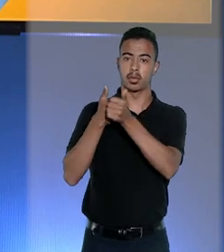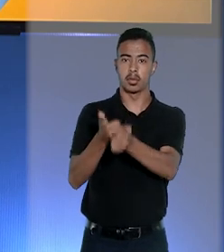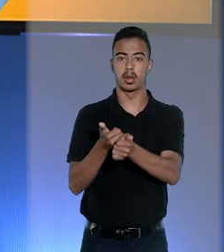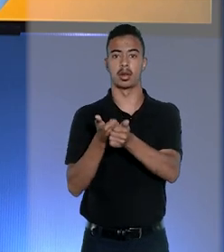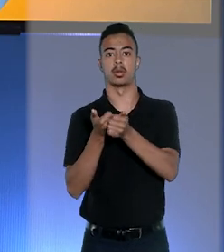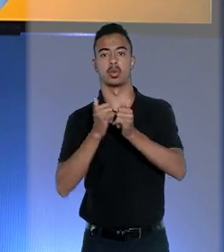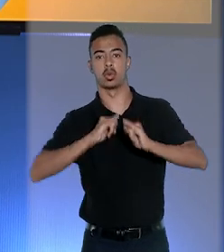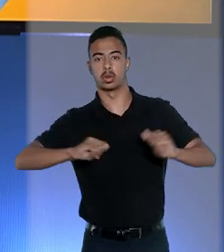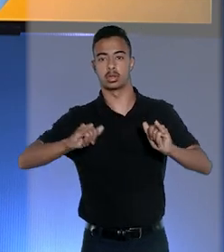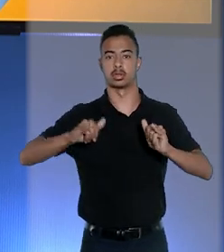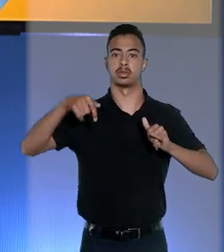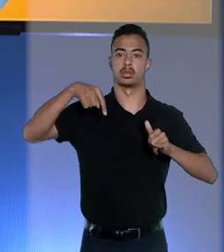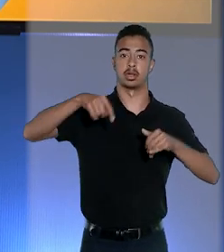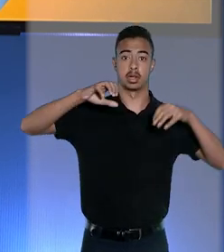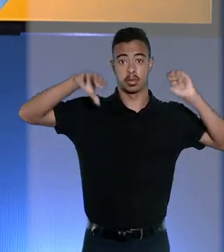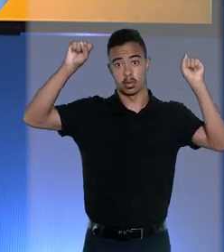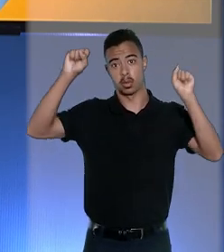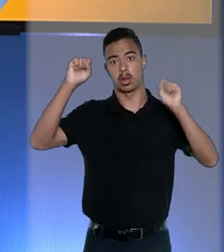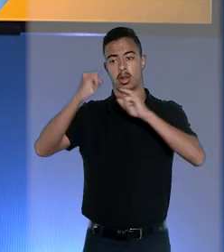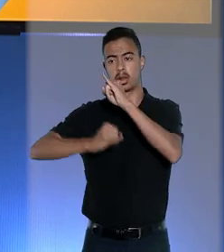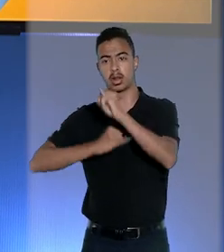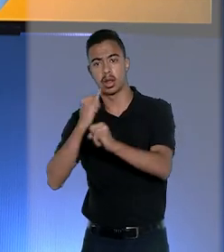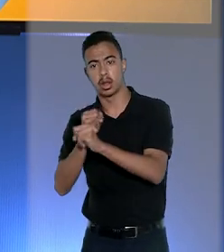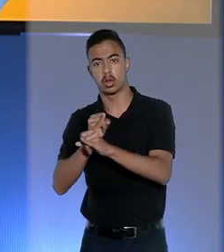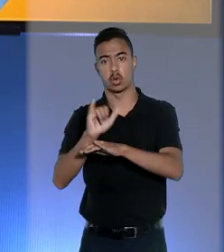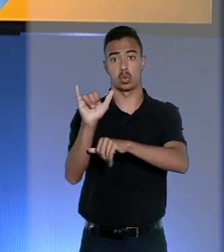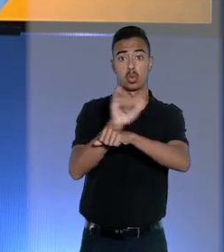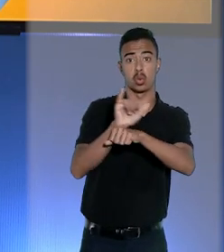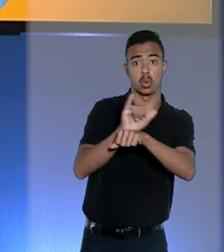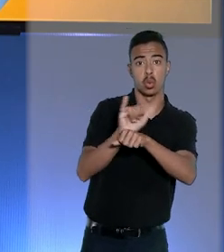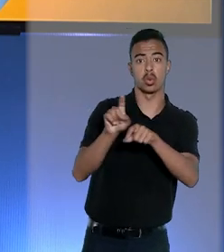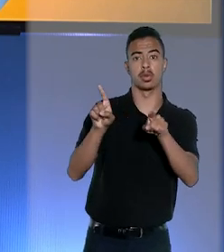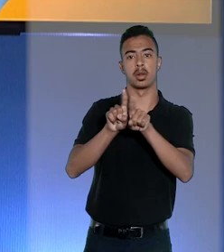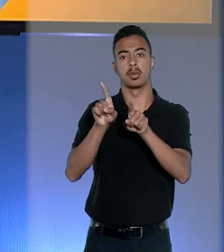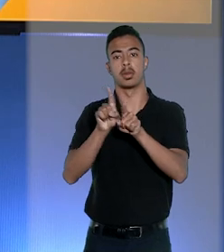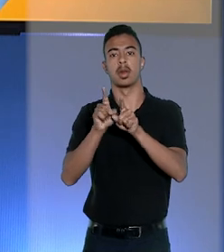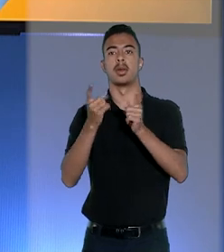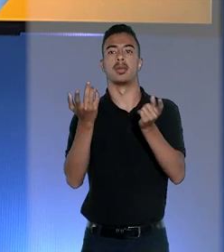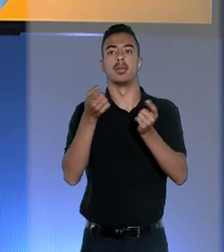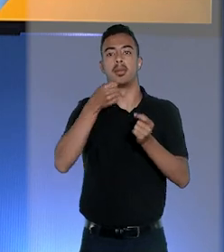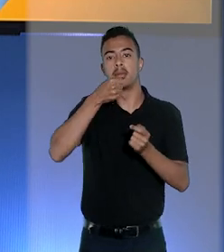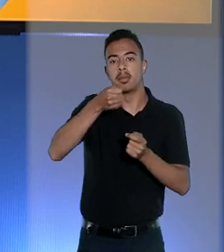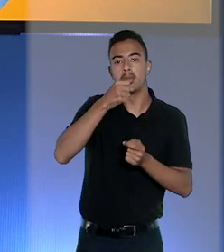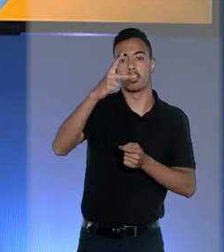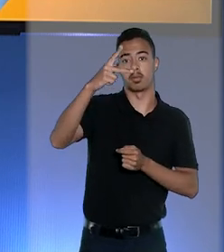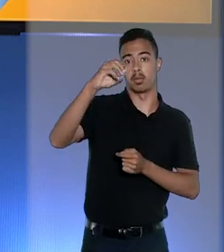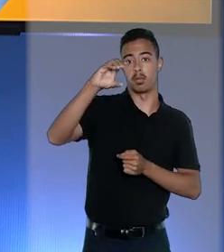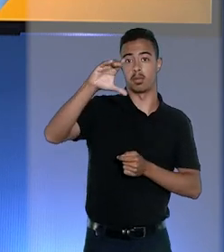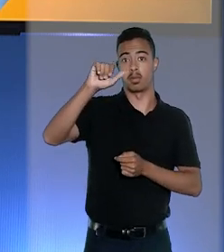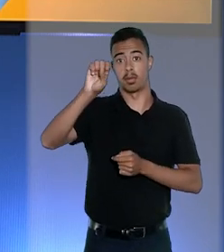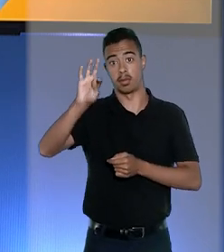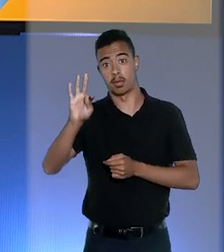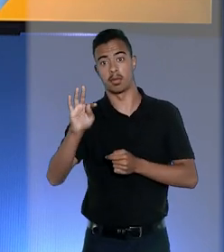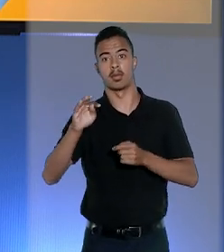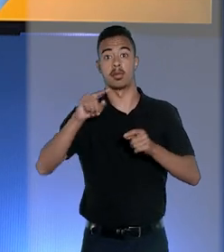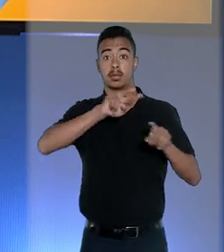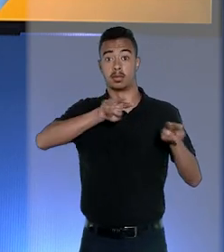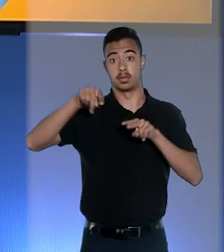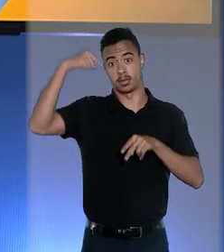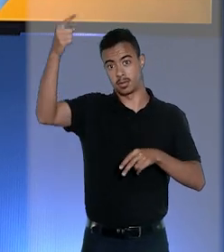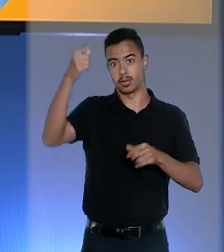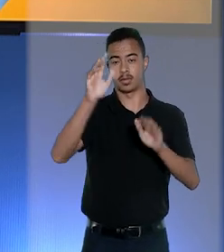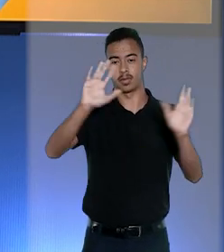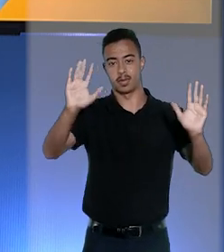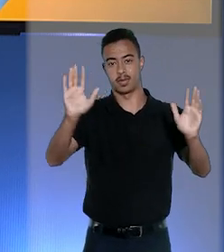Continue acompanhando as notícias do Tribunal nas redes sociais, no YouTube e nas plataformas de podcast. Até a próxima